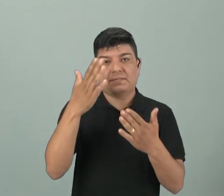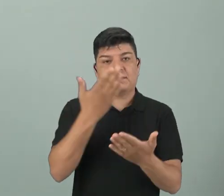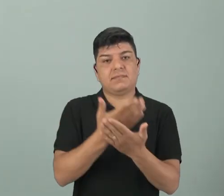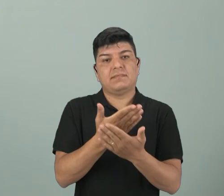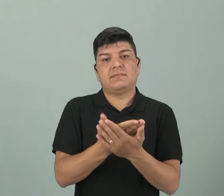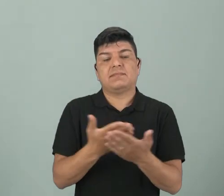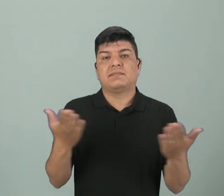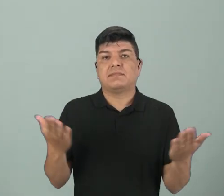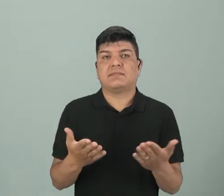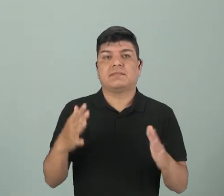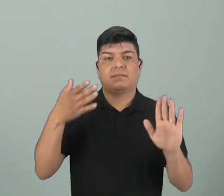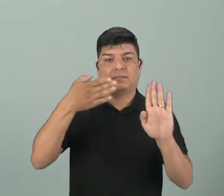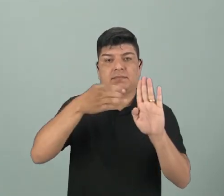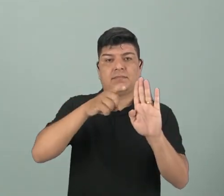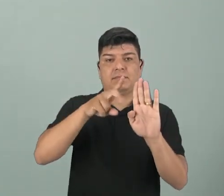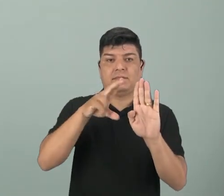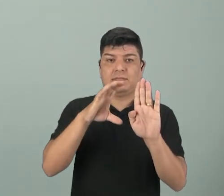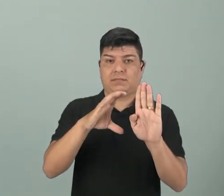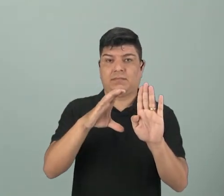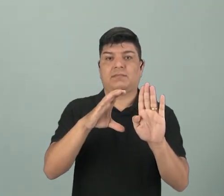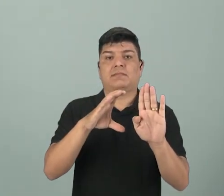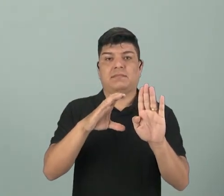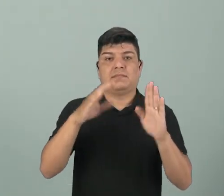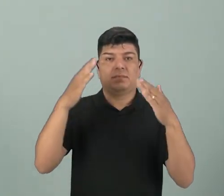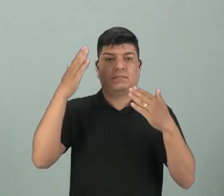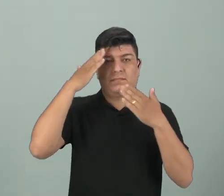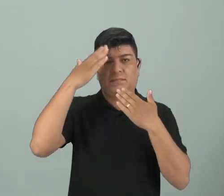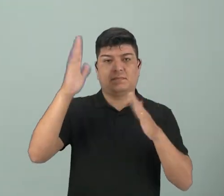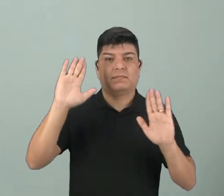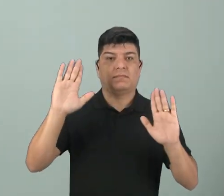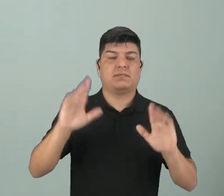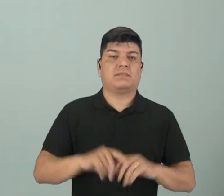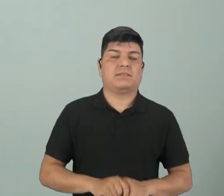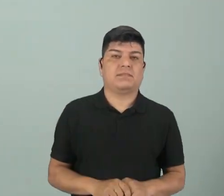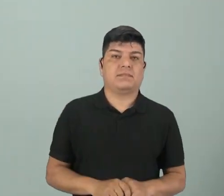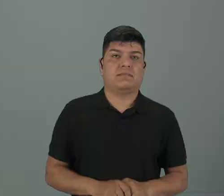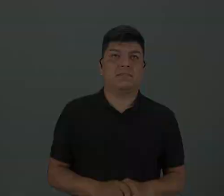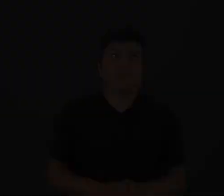certo, pessoal? Muito obrigado pela aula de hoje. Acesse a plataforma Eduque. Valeu, tchau!